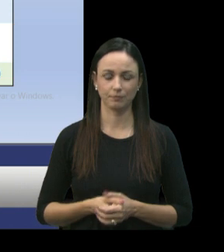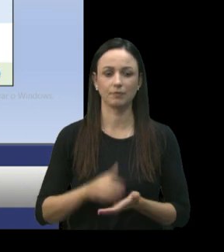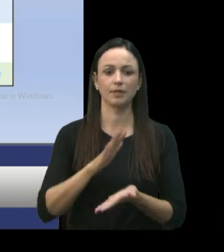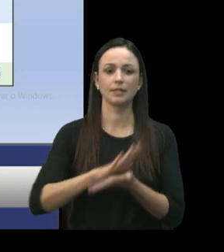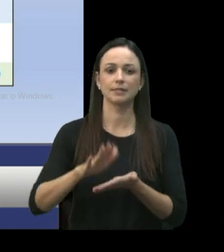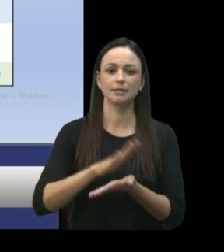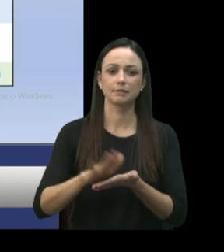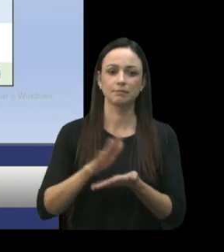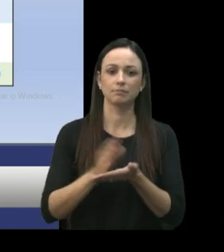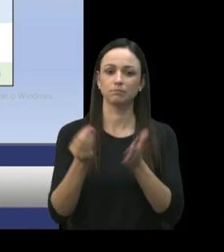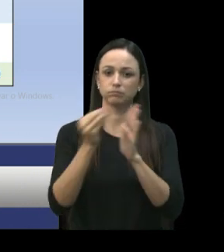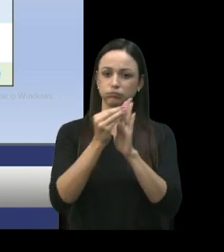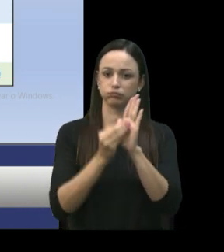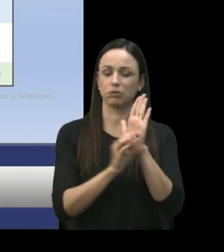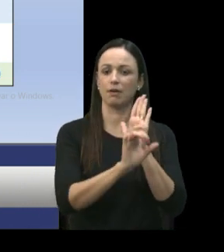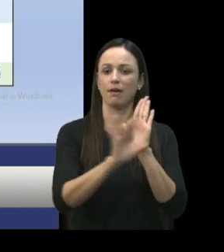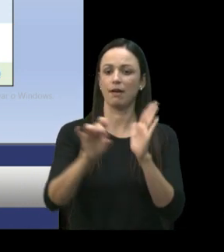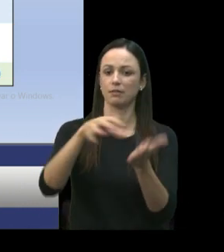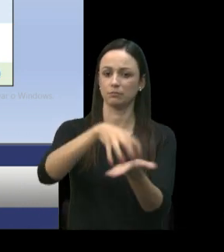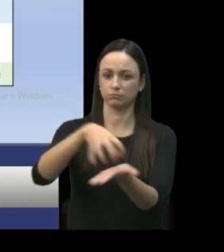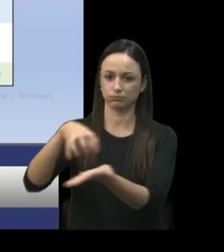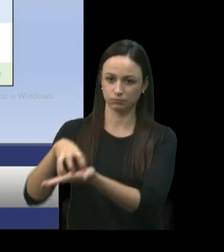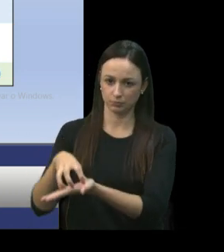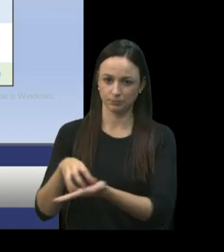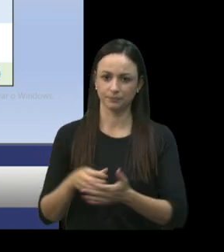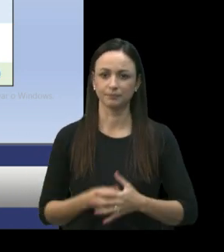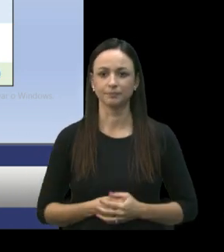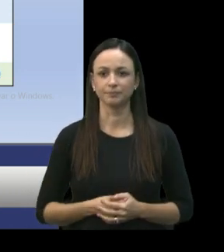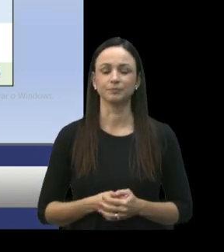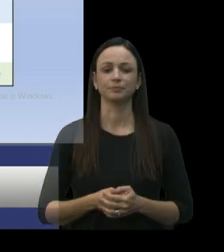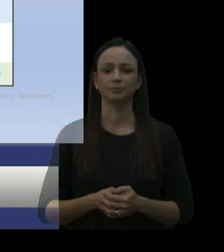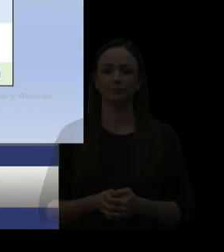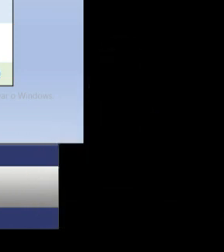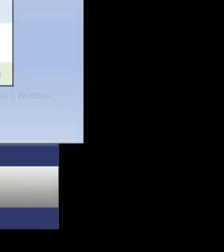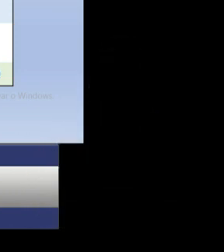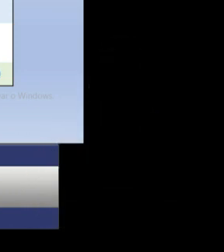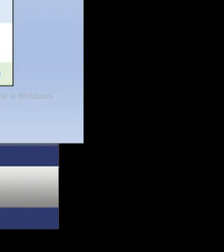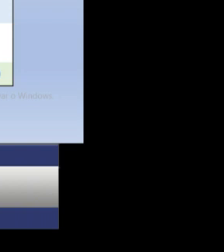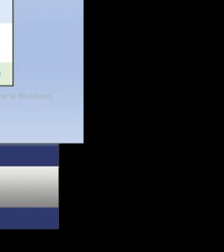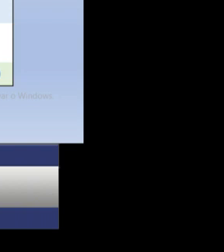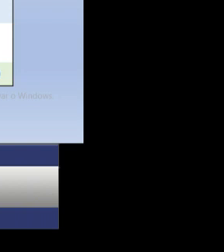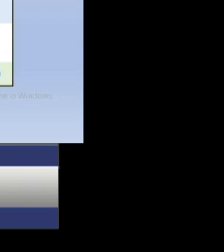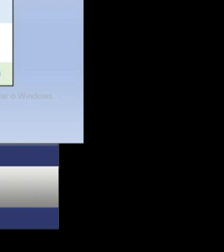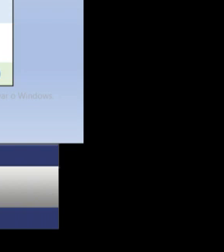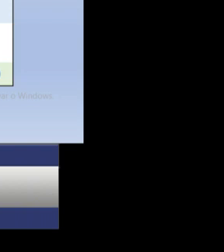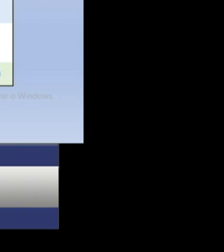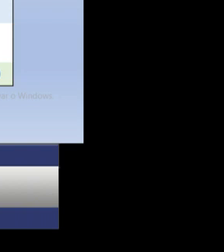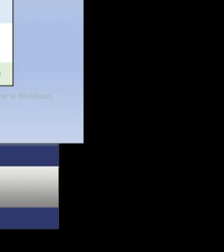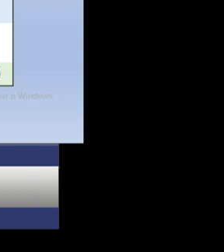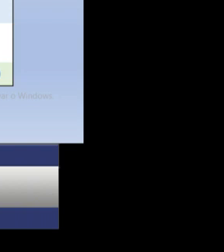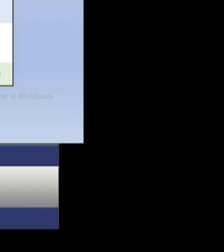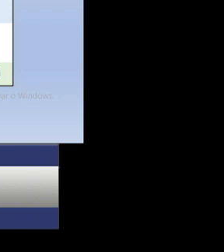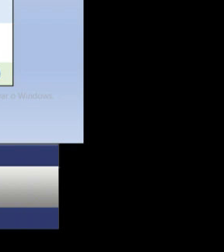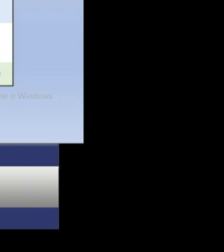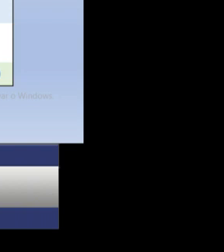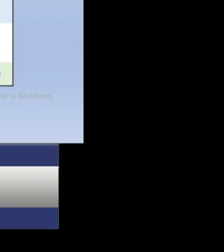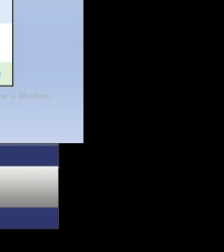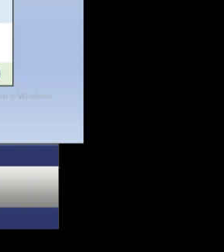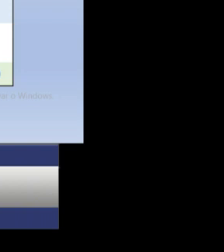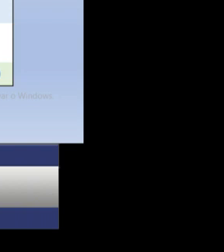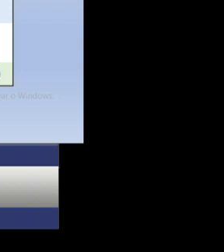Despesas fixadas por órgão executor. Então, da Câmara Municipal,